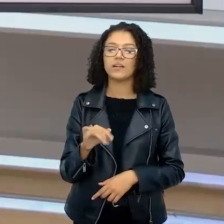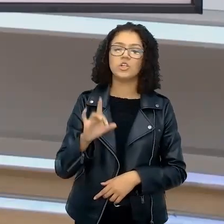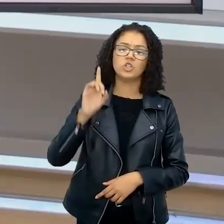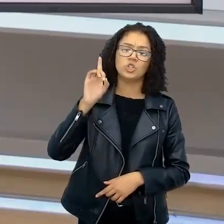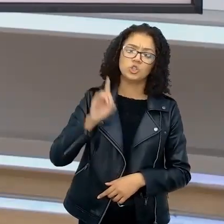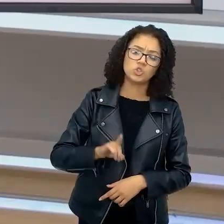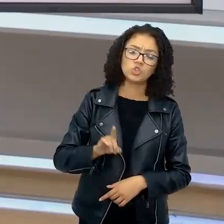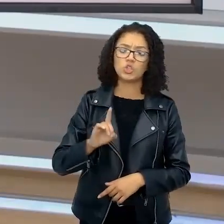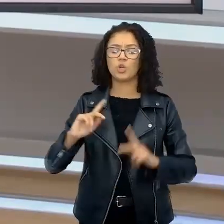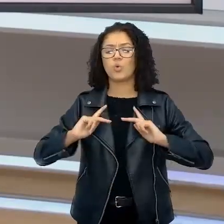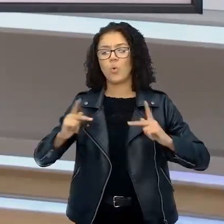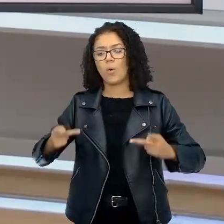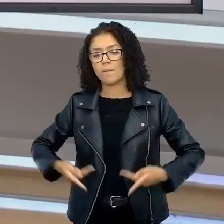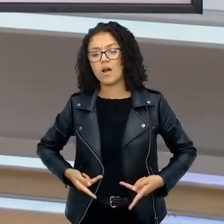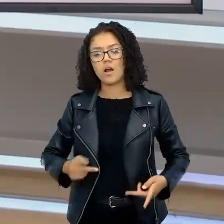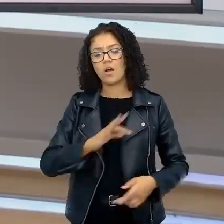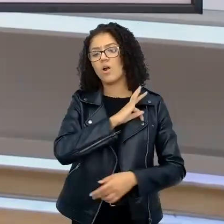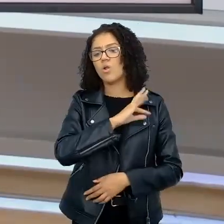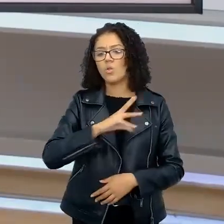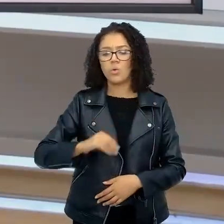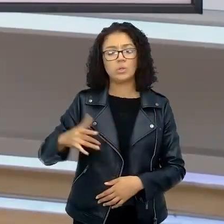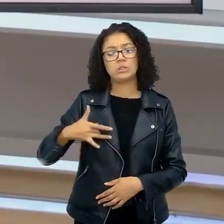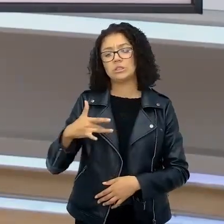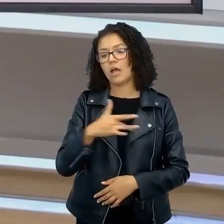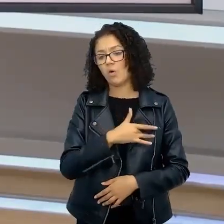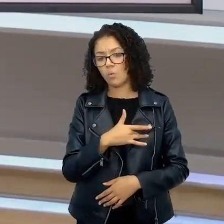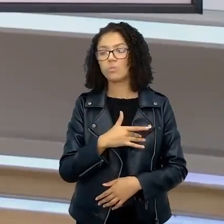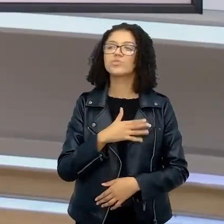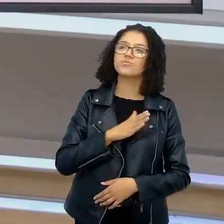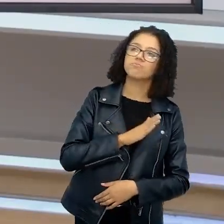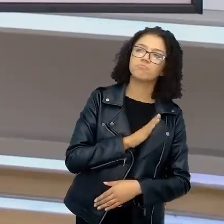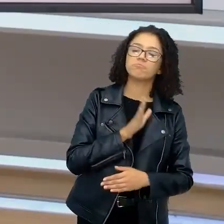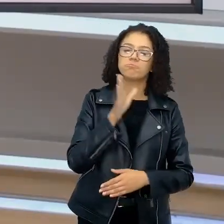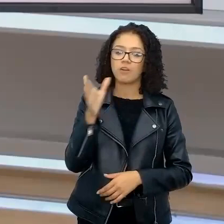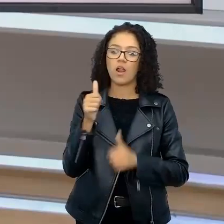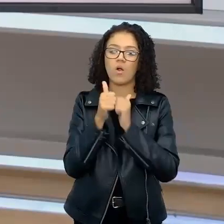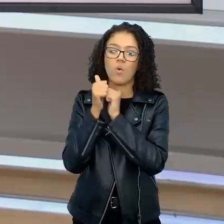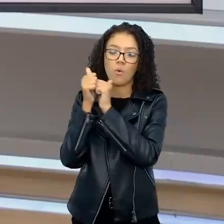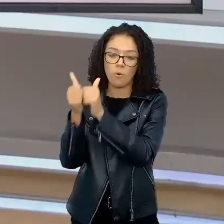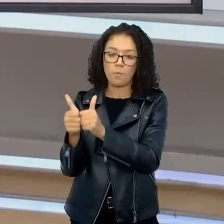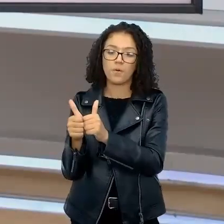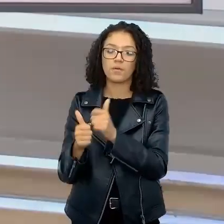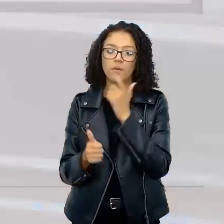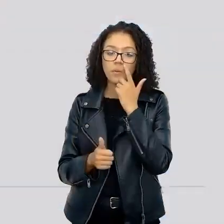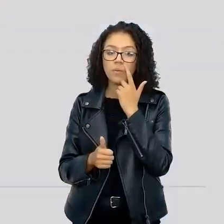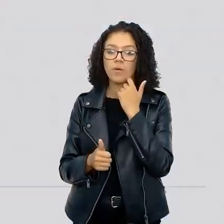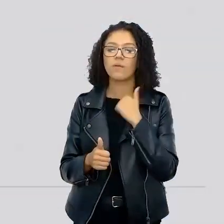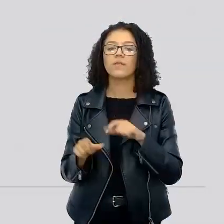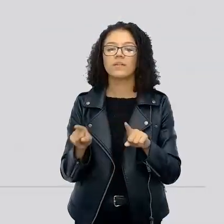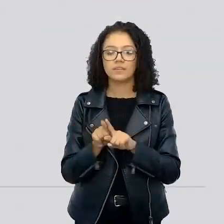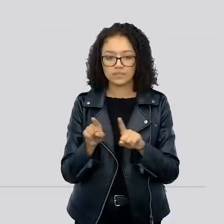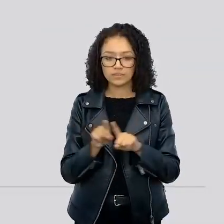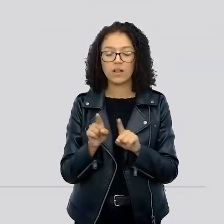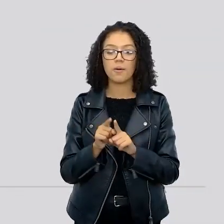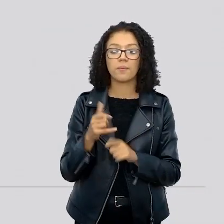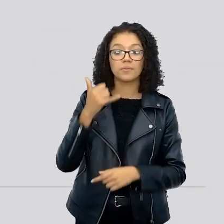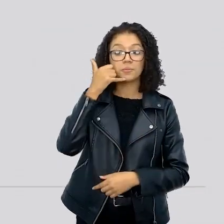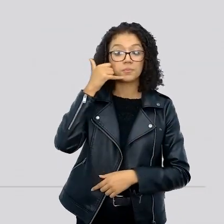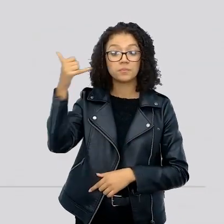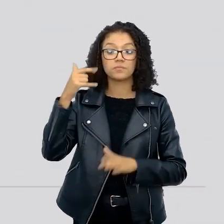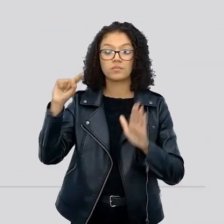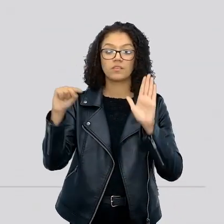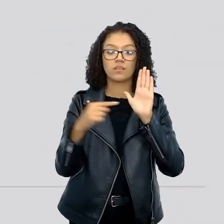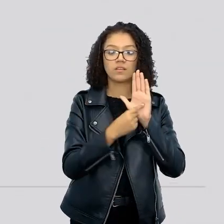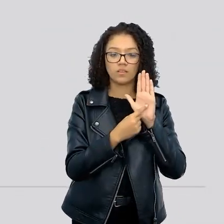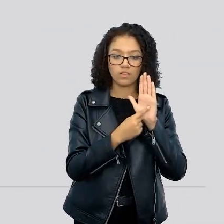direitos humanos, enfim, um serviço que tenha no seu município especializado nesse acompanhamento. Os canais de denúncia, Disque 100 ou